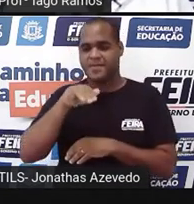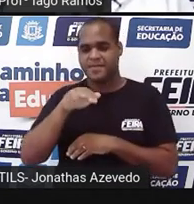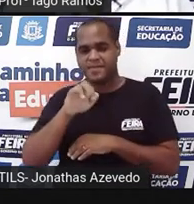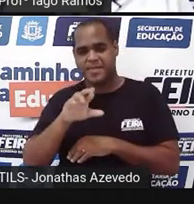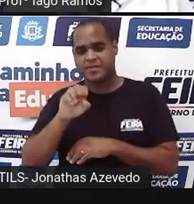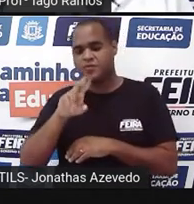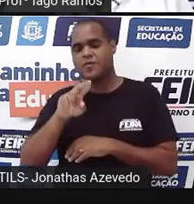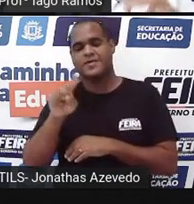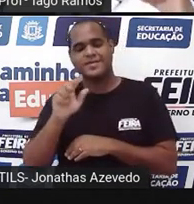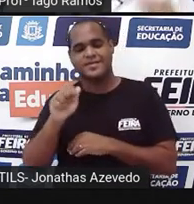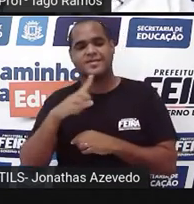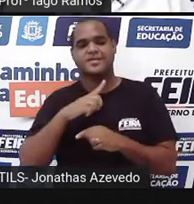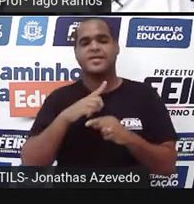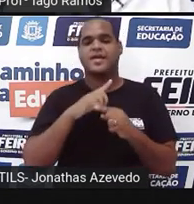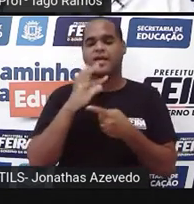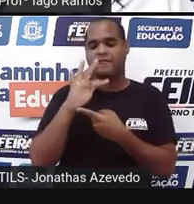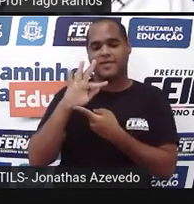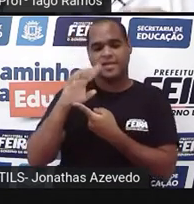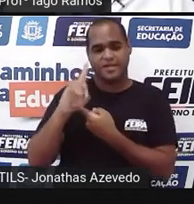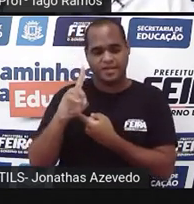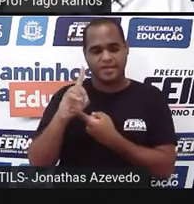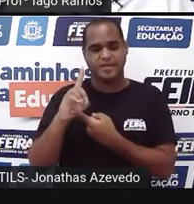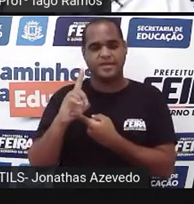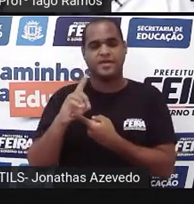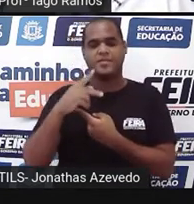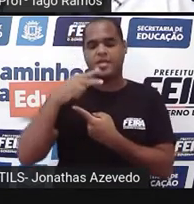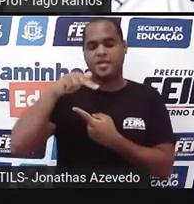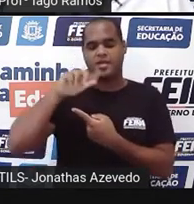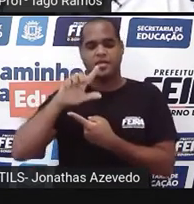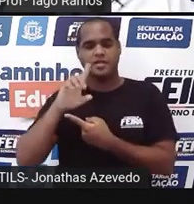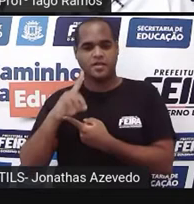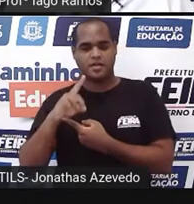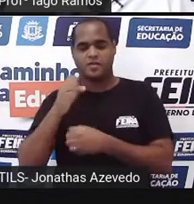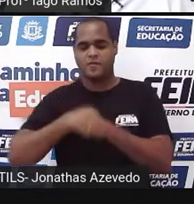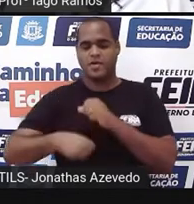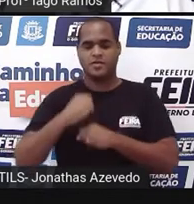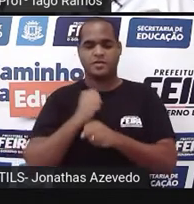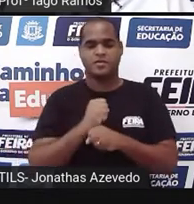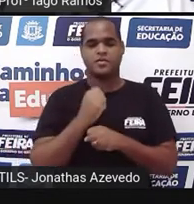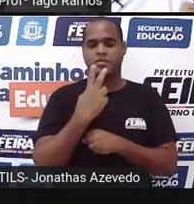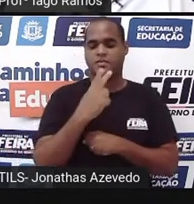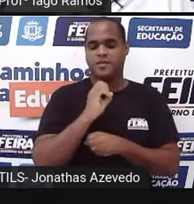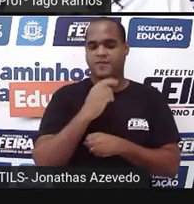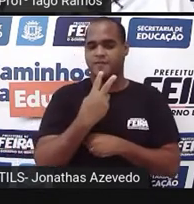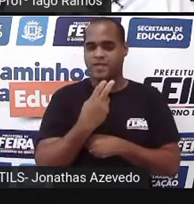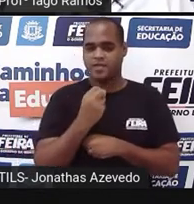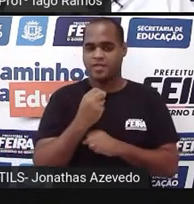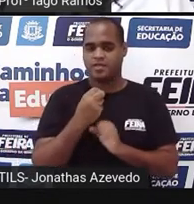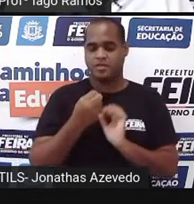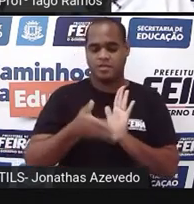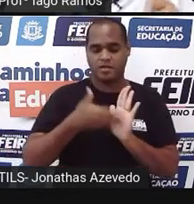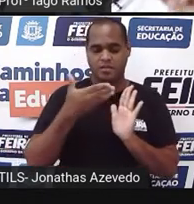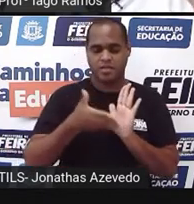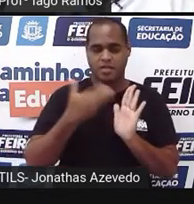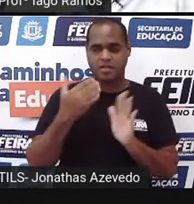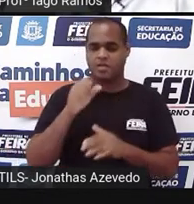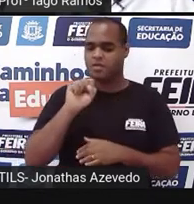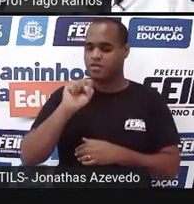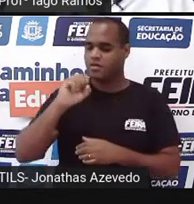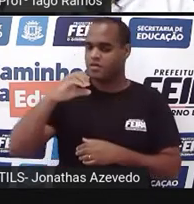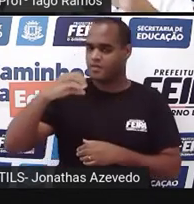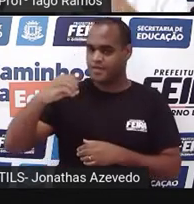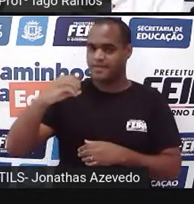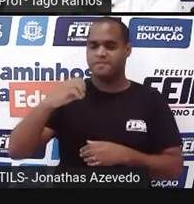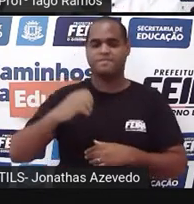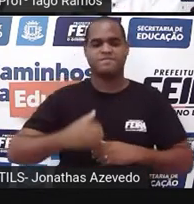autor desse livro é João Almir Souza a Editora FTD e esse livro faz parte do Plano Nacional do livro didático do ano